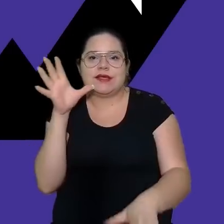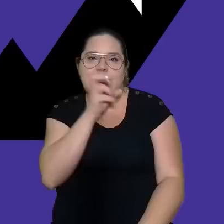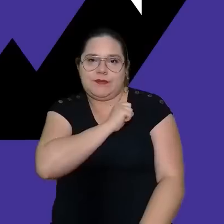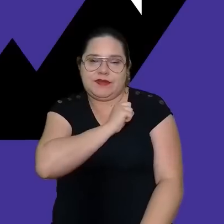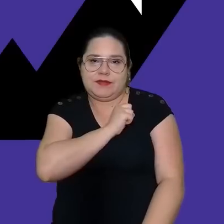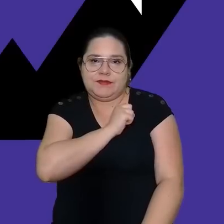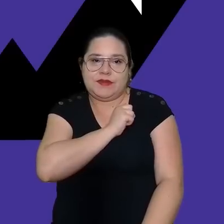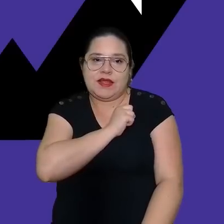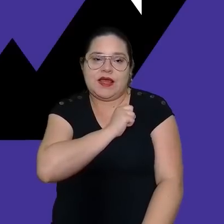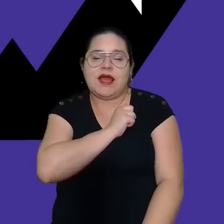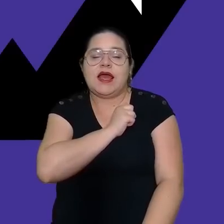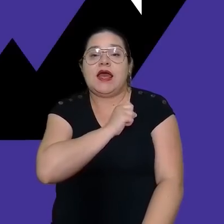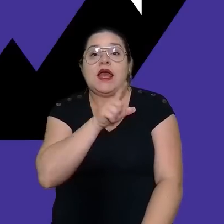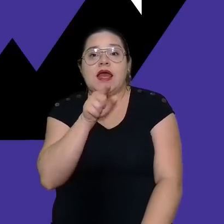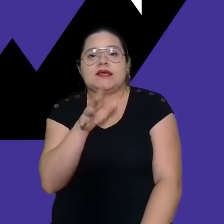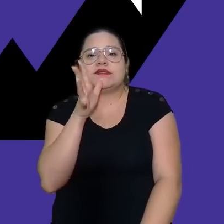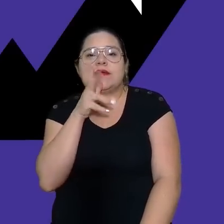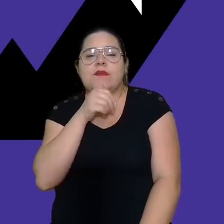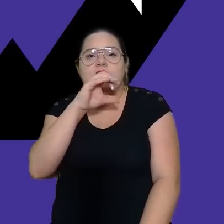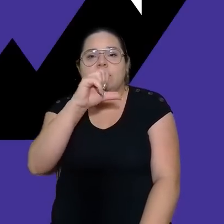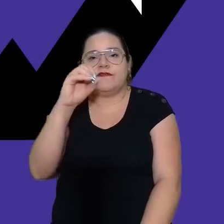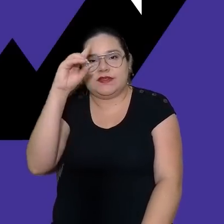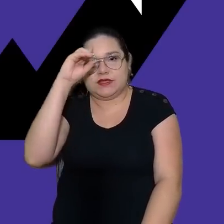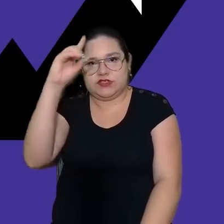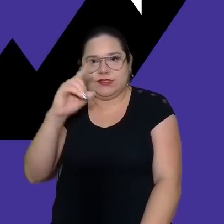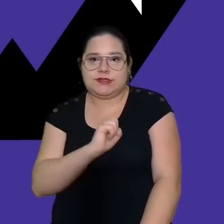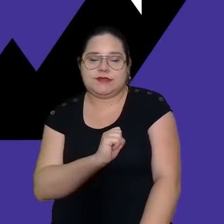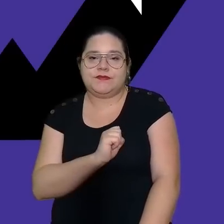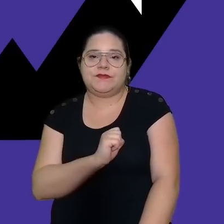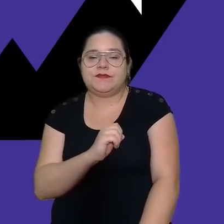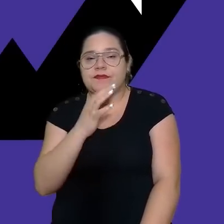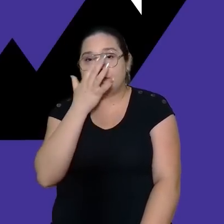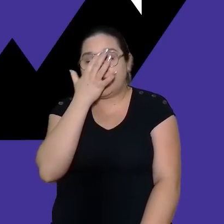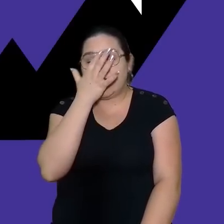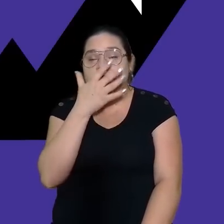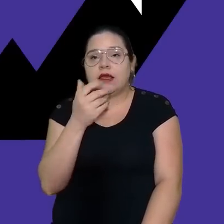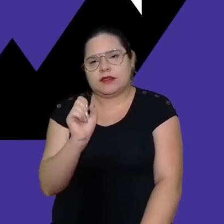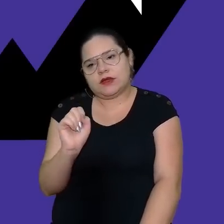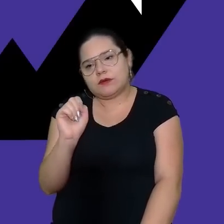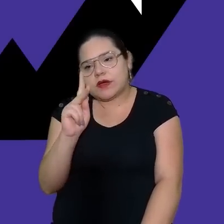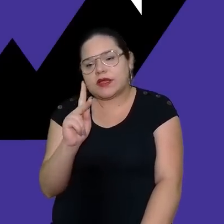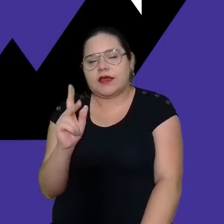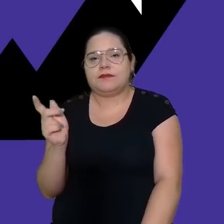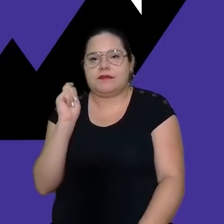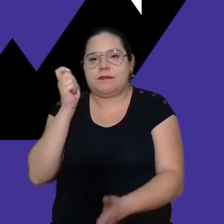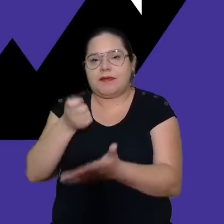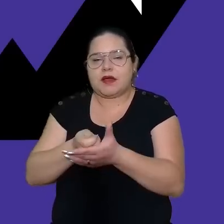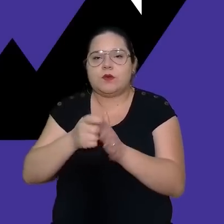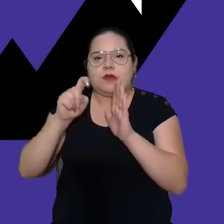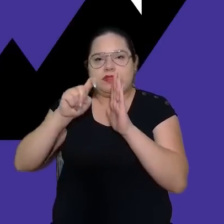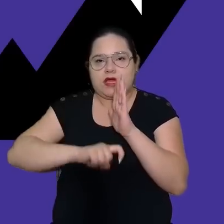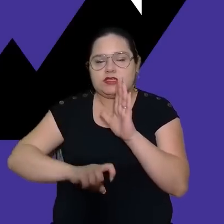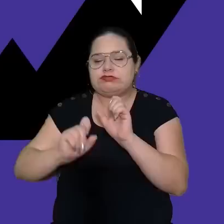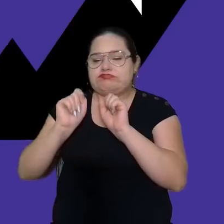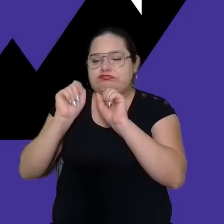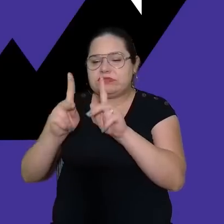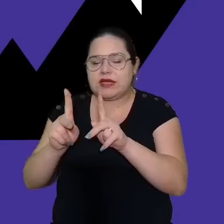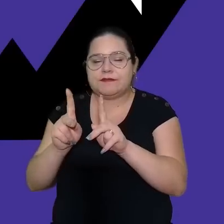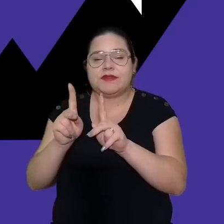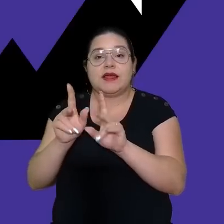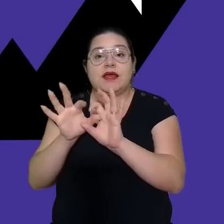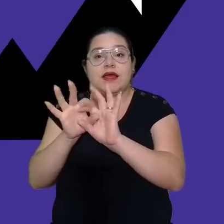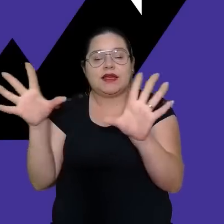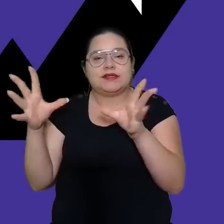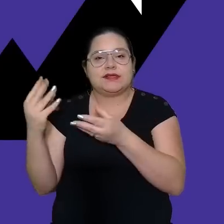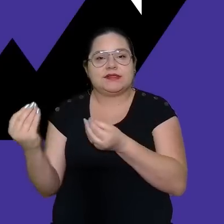essa licença vai demorar 90 dias. Né? Então, ok, pô, tu pagou uma taxa, essa licença vai ser dada para vocês em 90